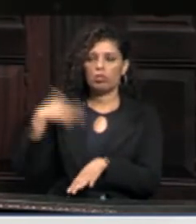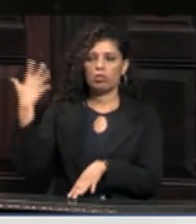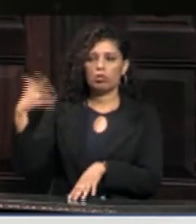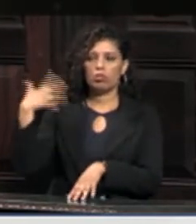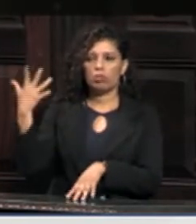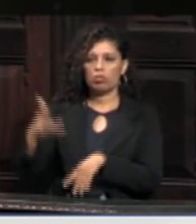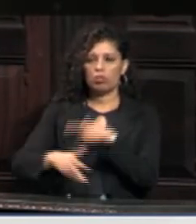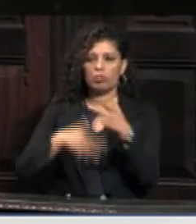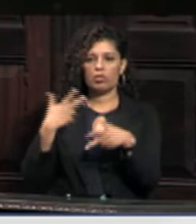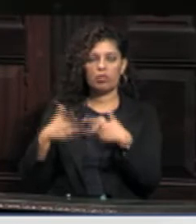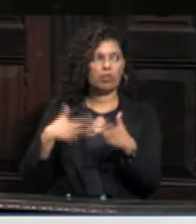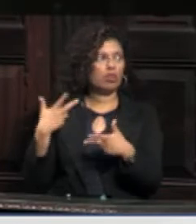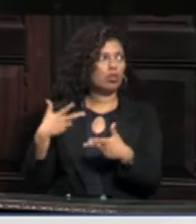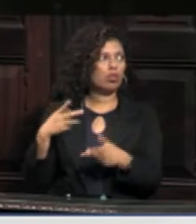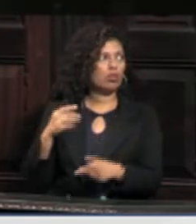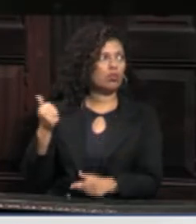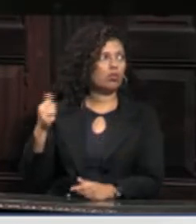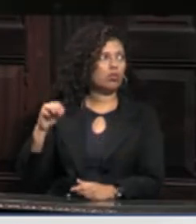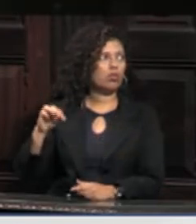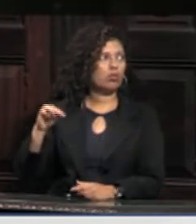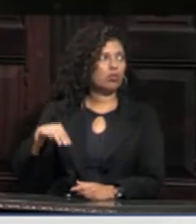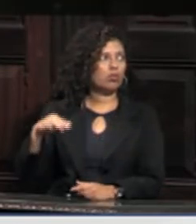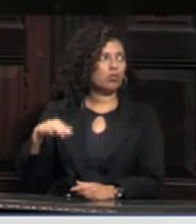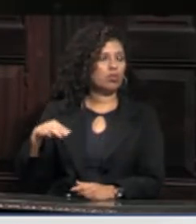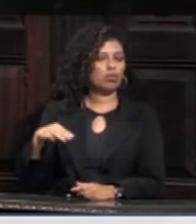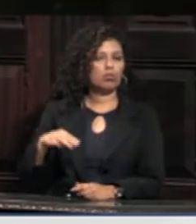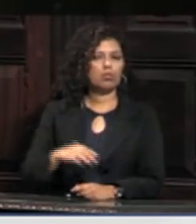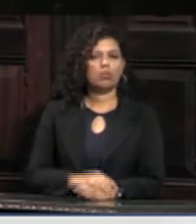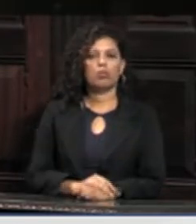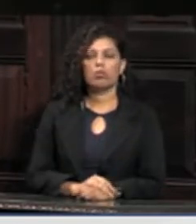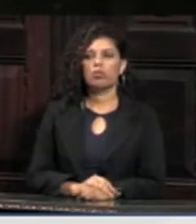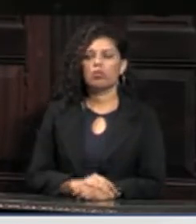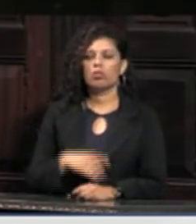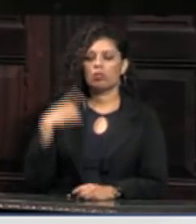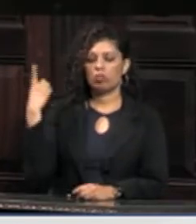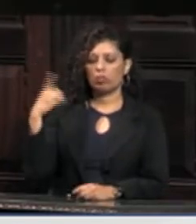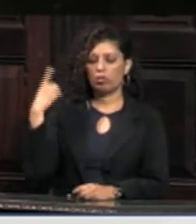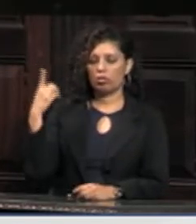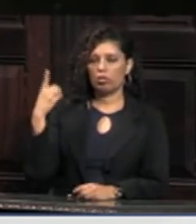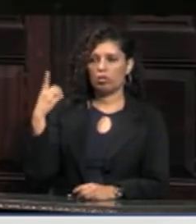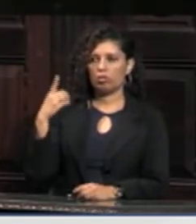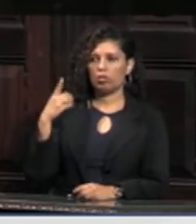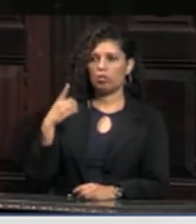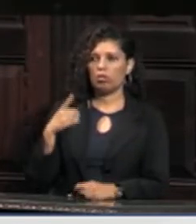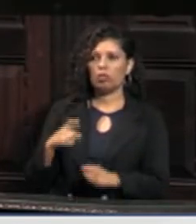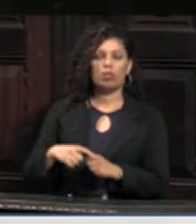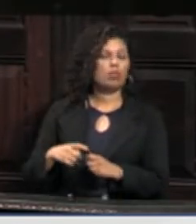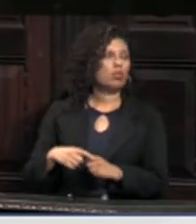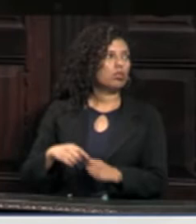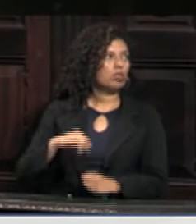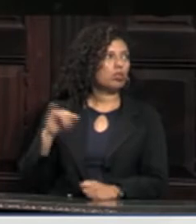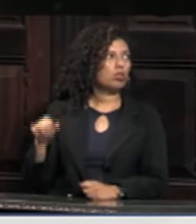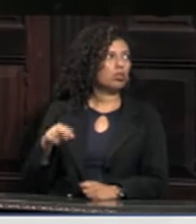faça uso da palavra por 10 minutos regimentais o deputado doutor Julianelli.